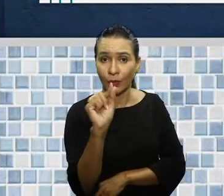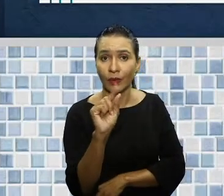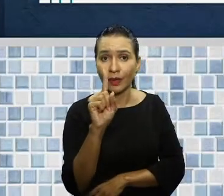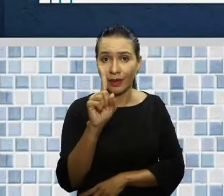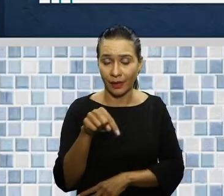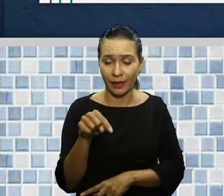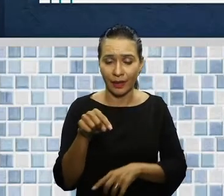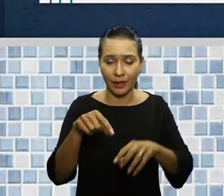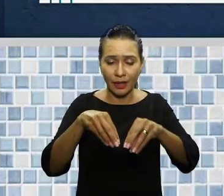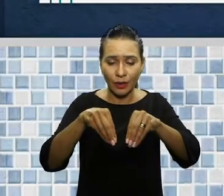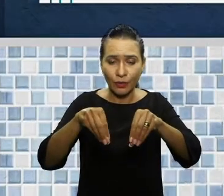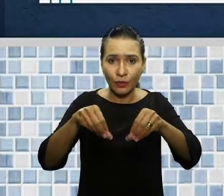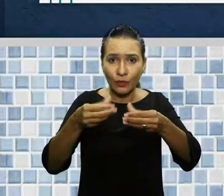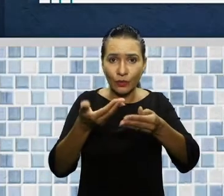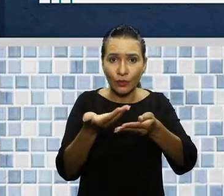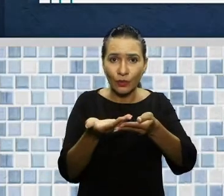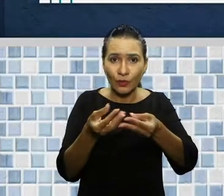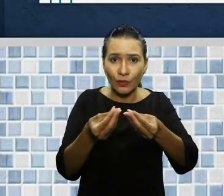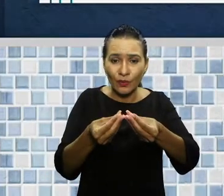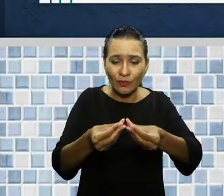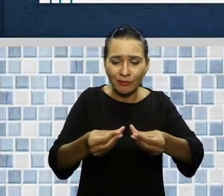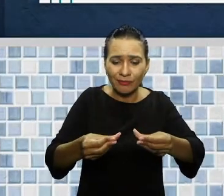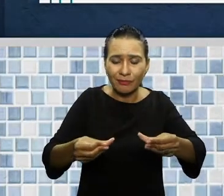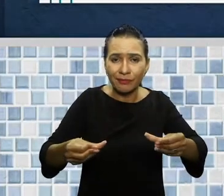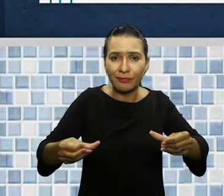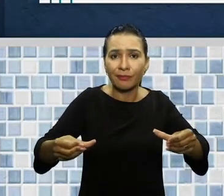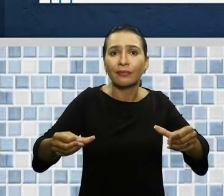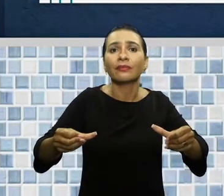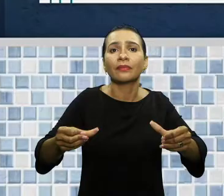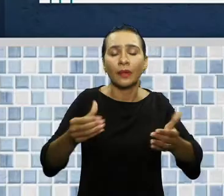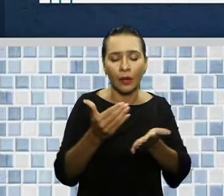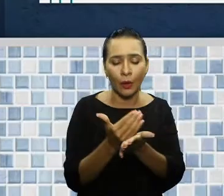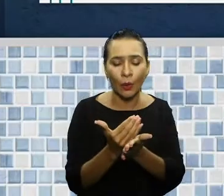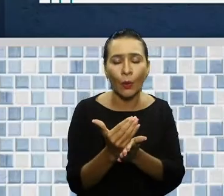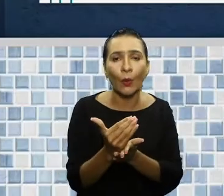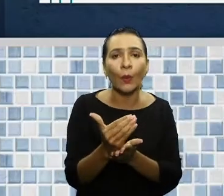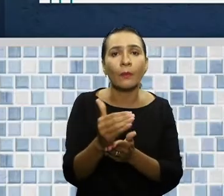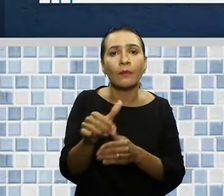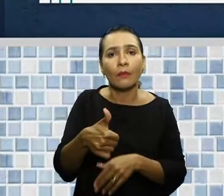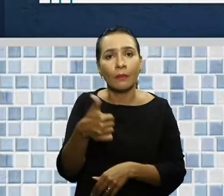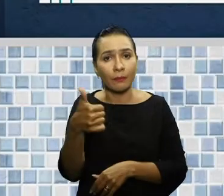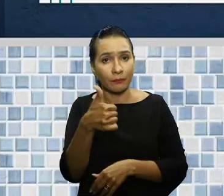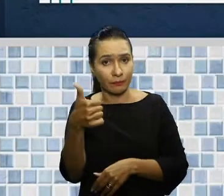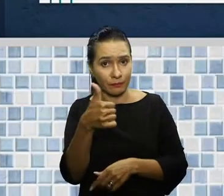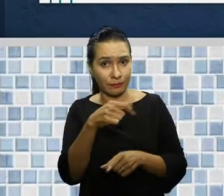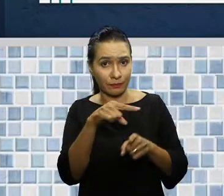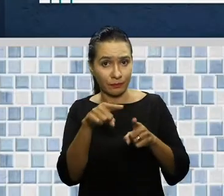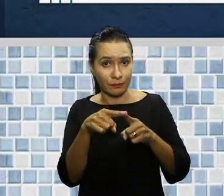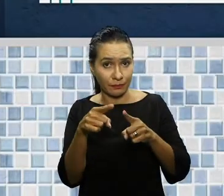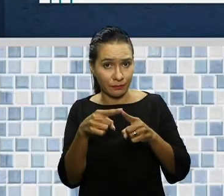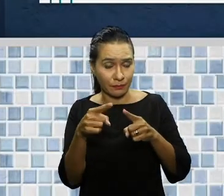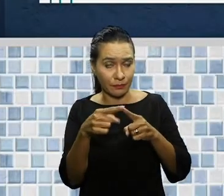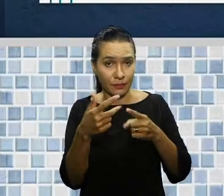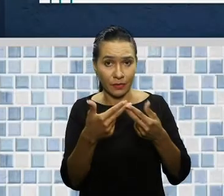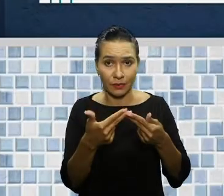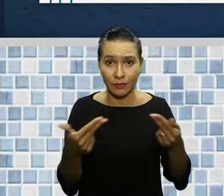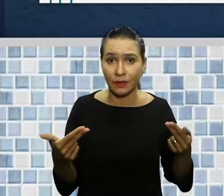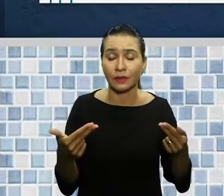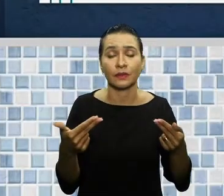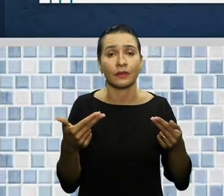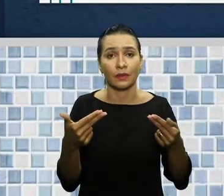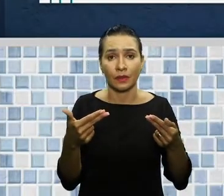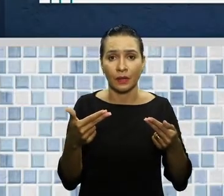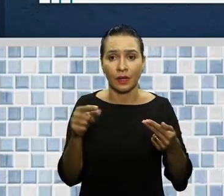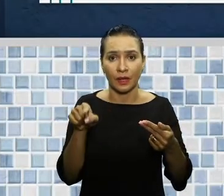degradação do solo. Então, a degradação do solo, ela foi a primeira que começou a ocorrer, que foi exatamente quando os sedentários começaram